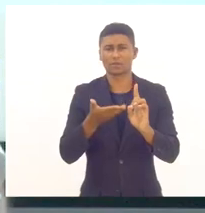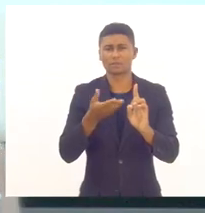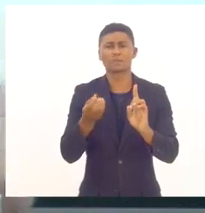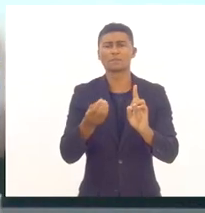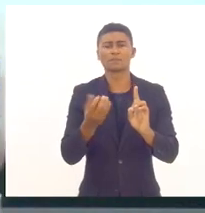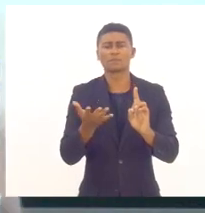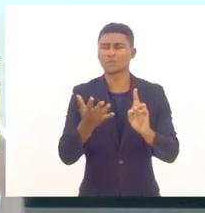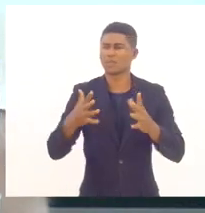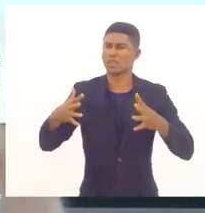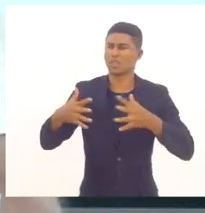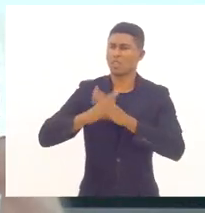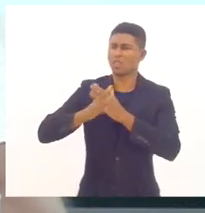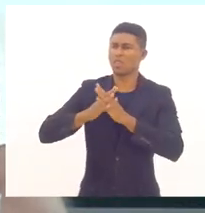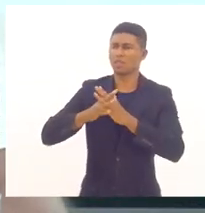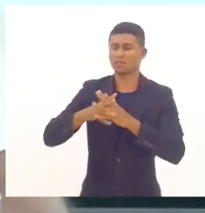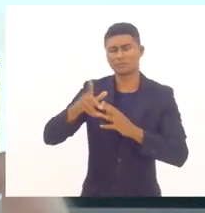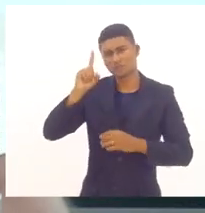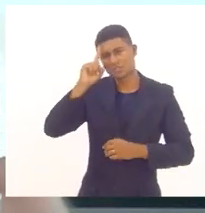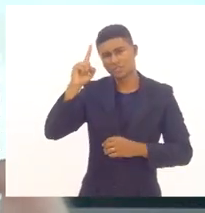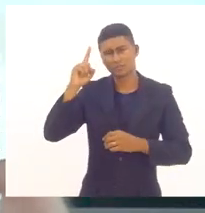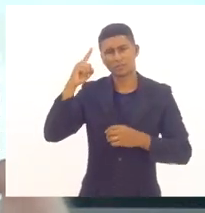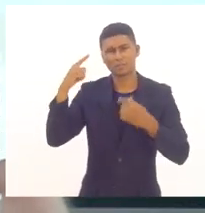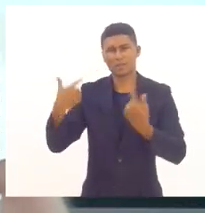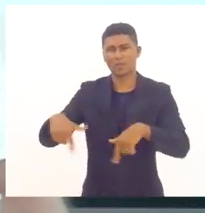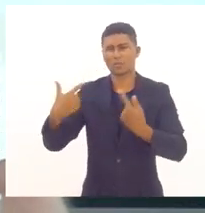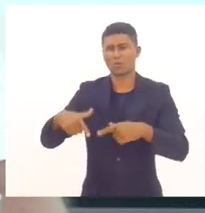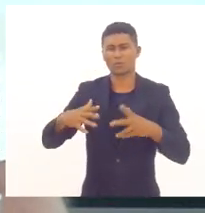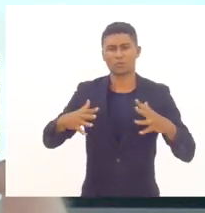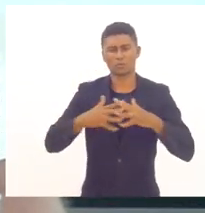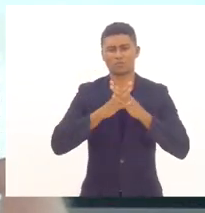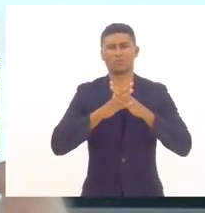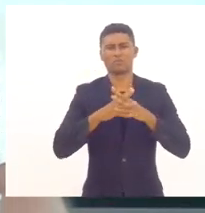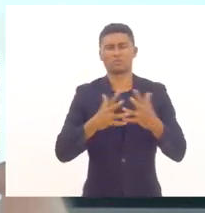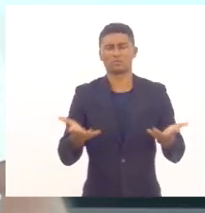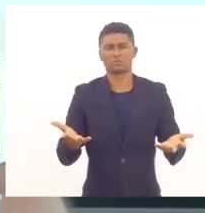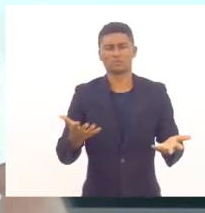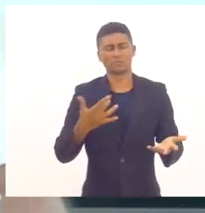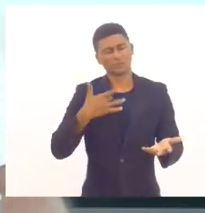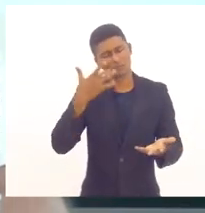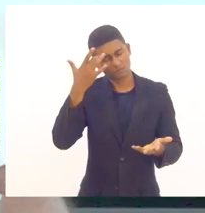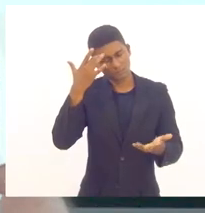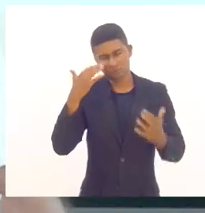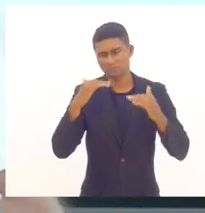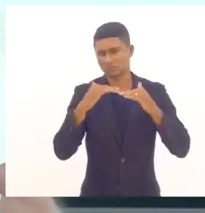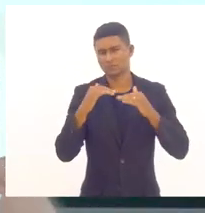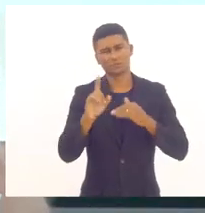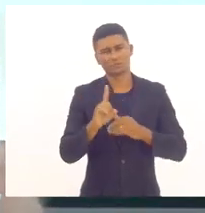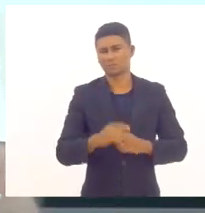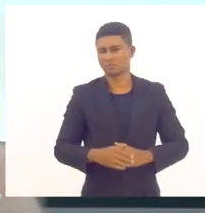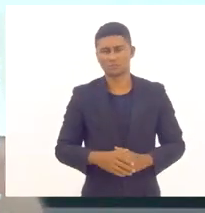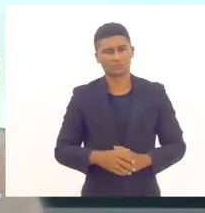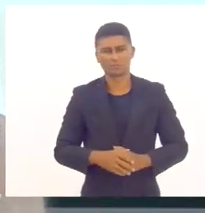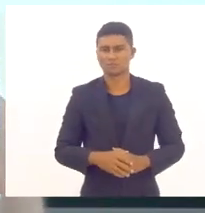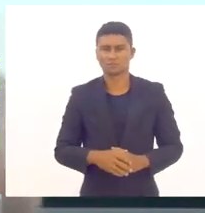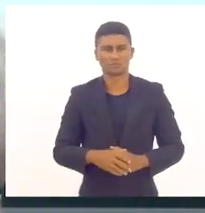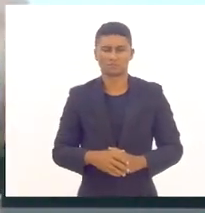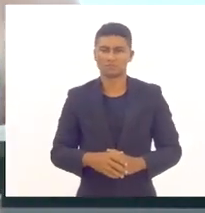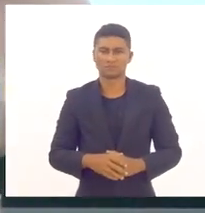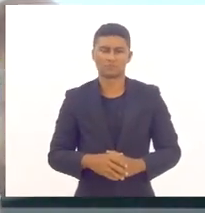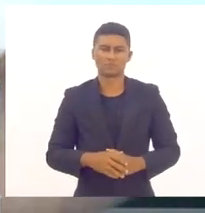uma confusão com o dia do trabalhador, eu, sinceramente, tenho a discordar por conta disso,